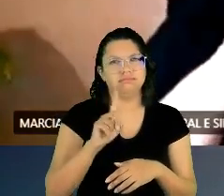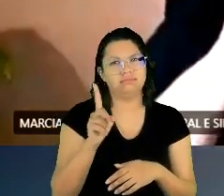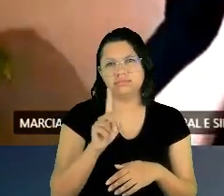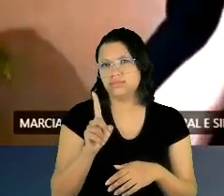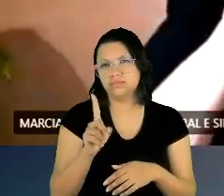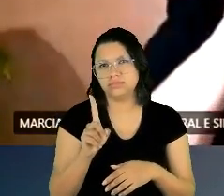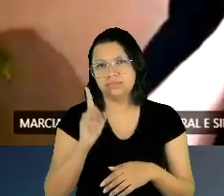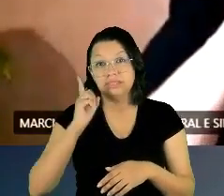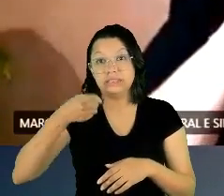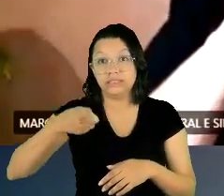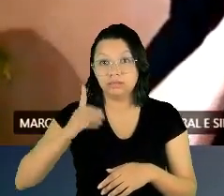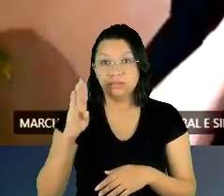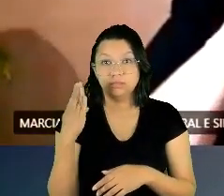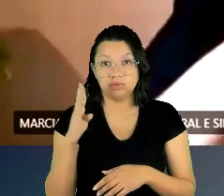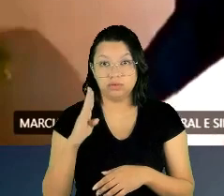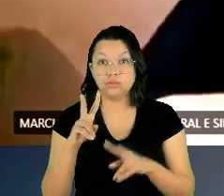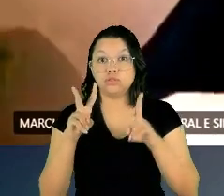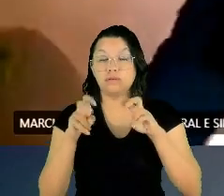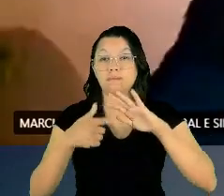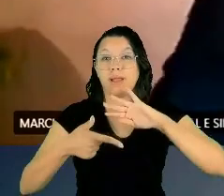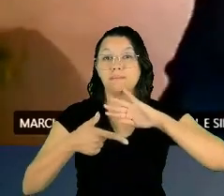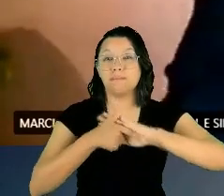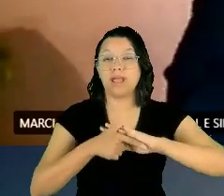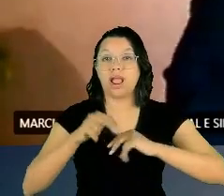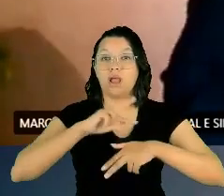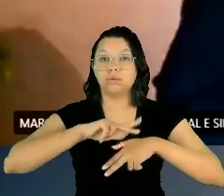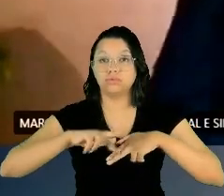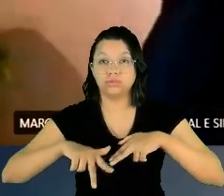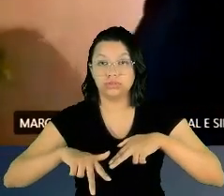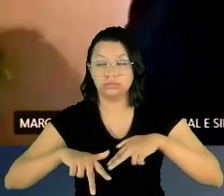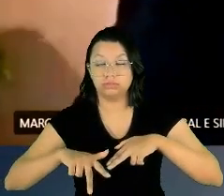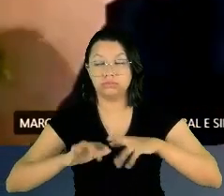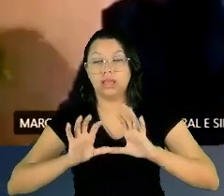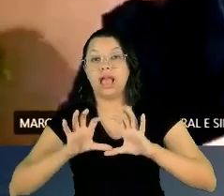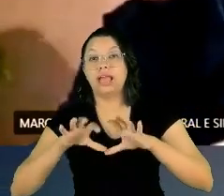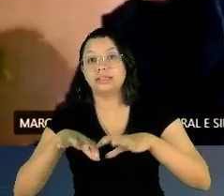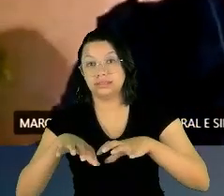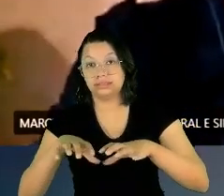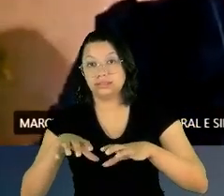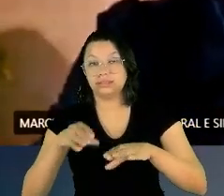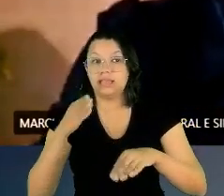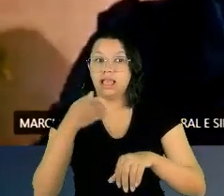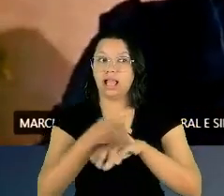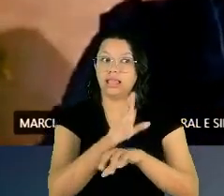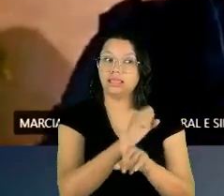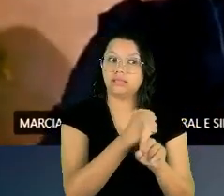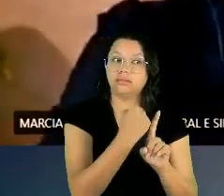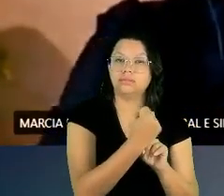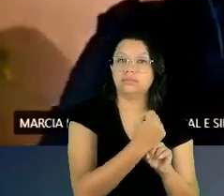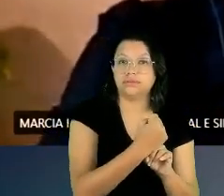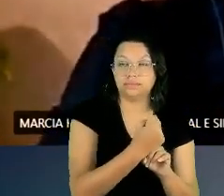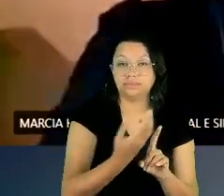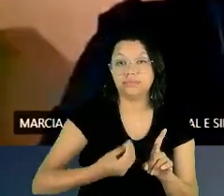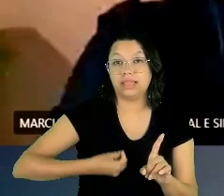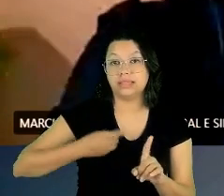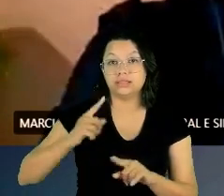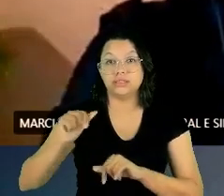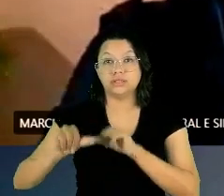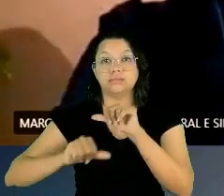Não tem um determinismo biológico no sentido do papel dos gêneros, né? Aí sim entra a questão